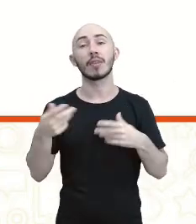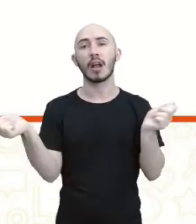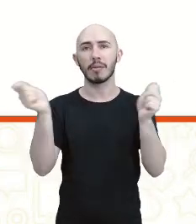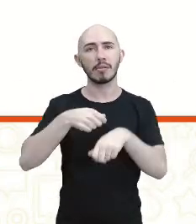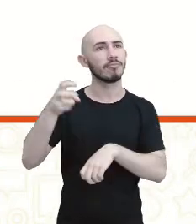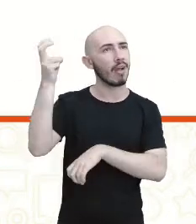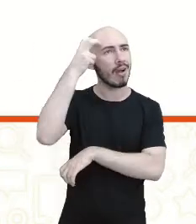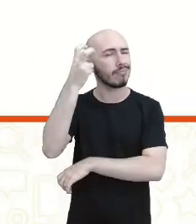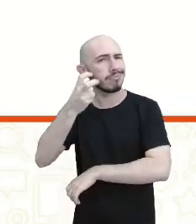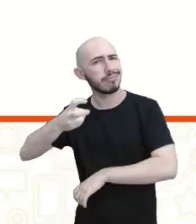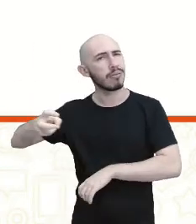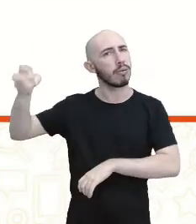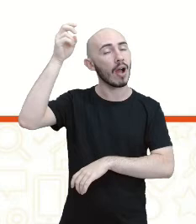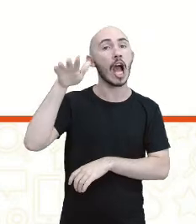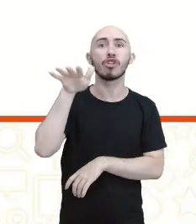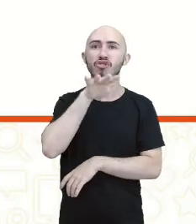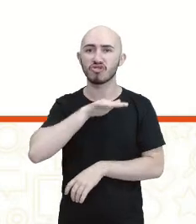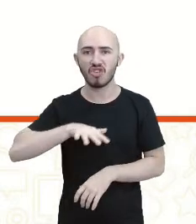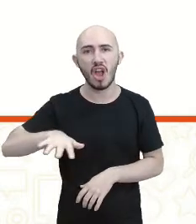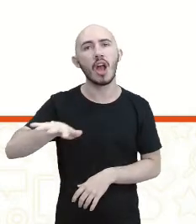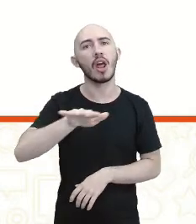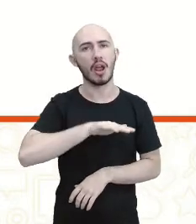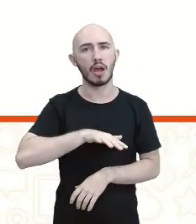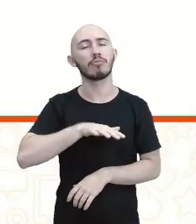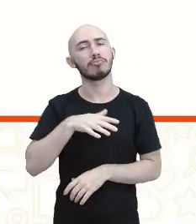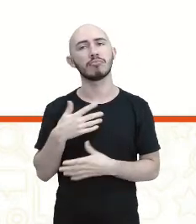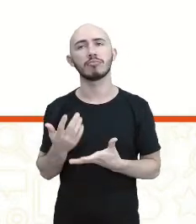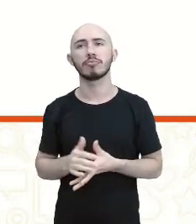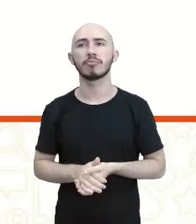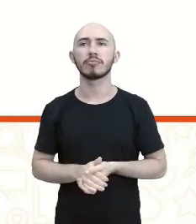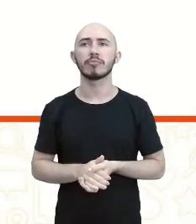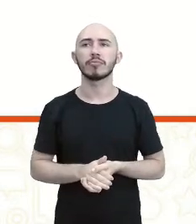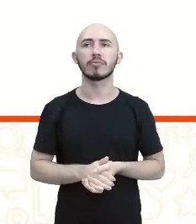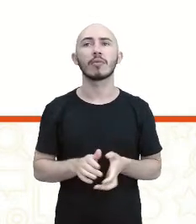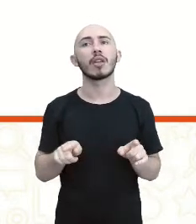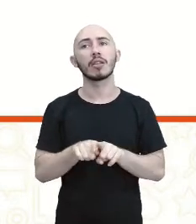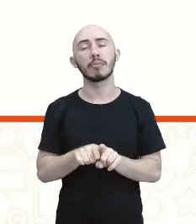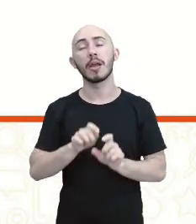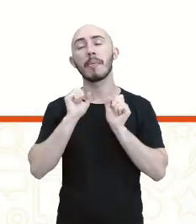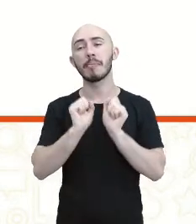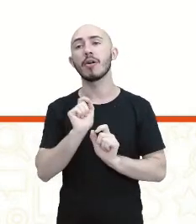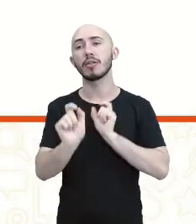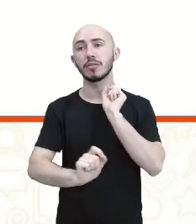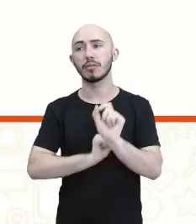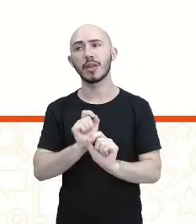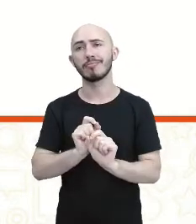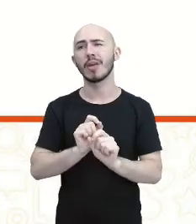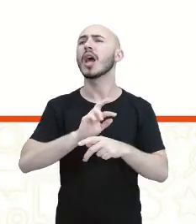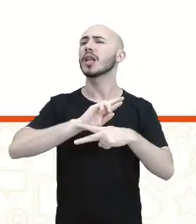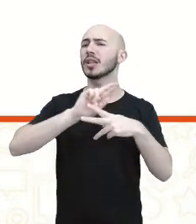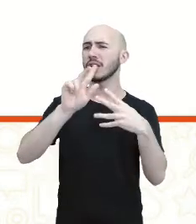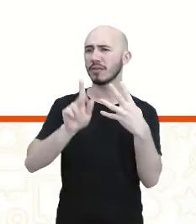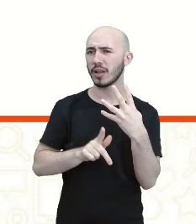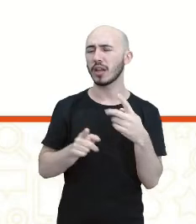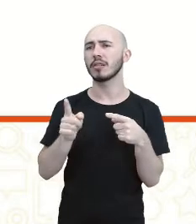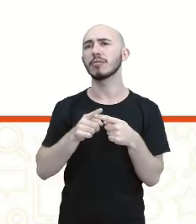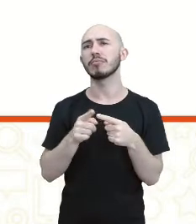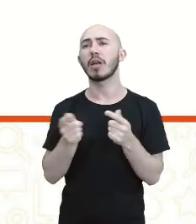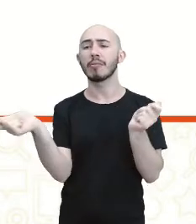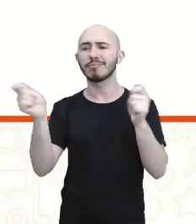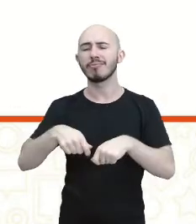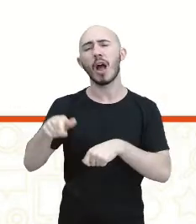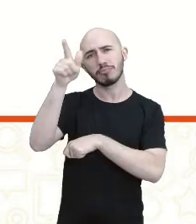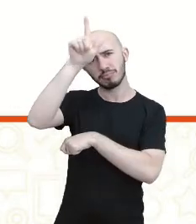intelectual geral, como bem trabalhada, mas ele pode ter campos diferentes, distintos, capacidade